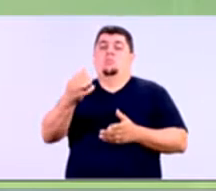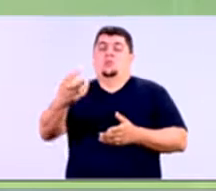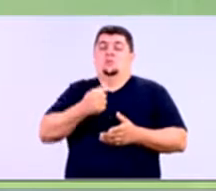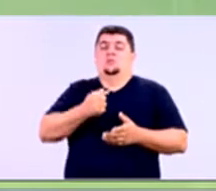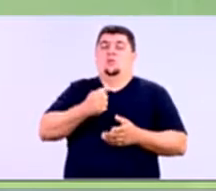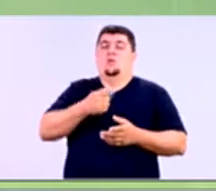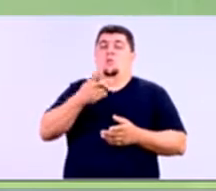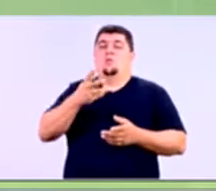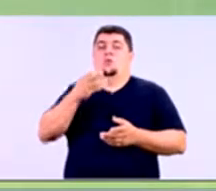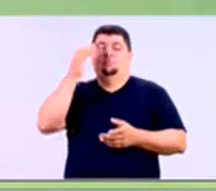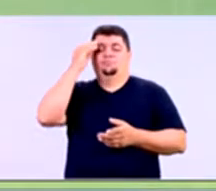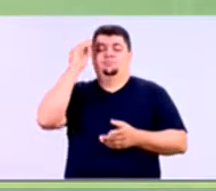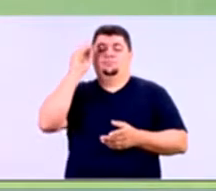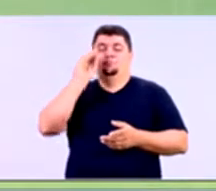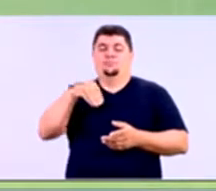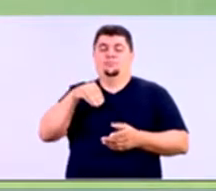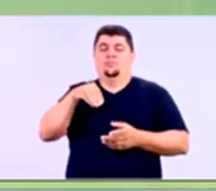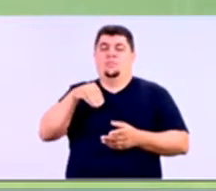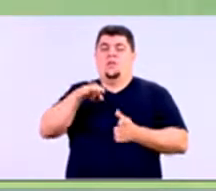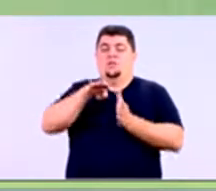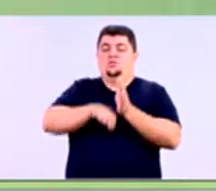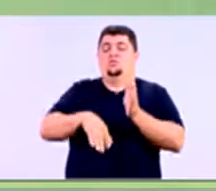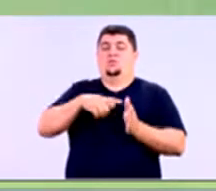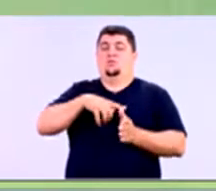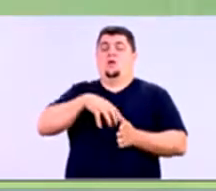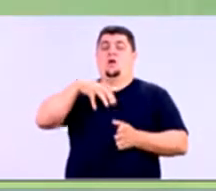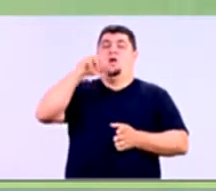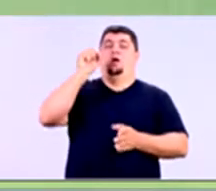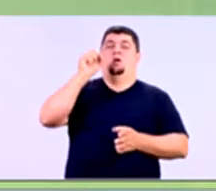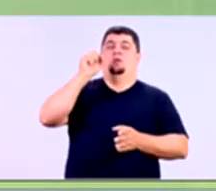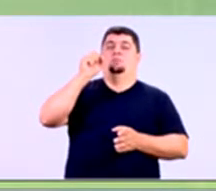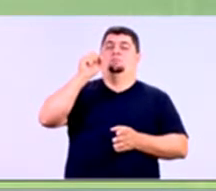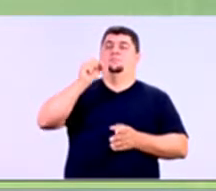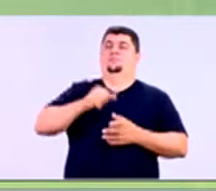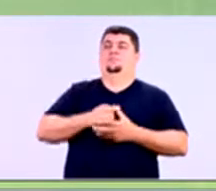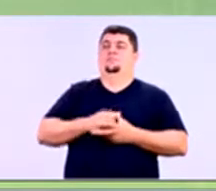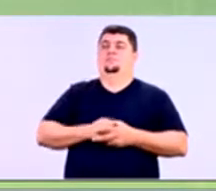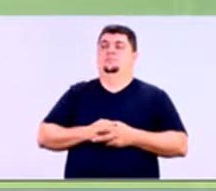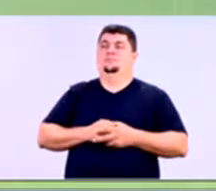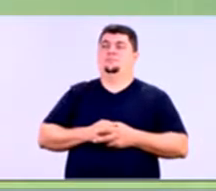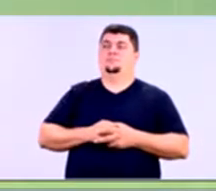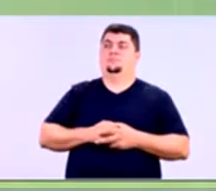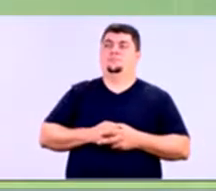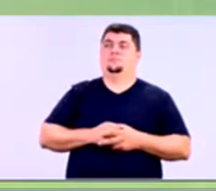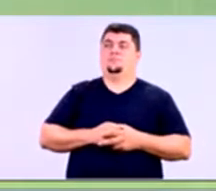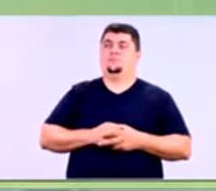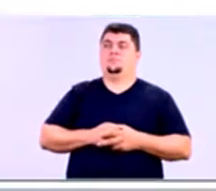deixei de pagar, qual o desconto que eu tive.